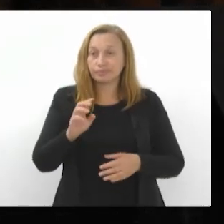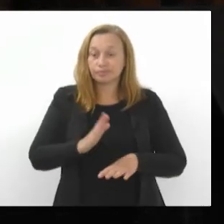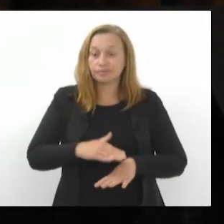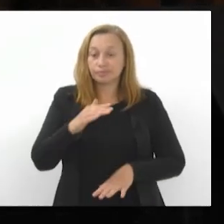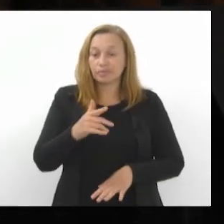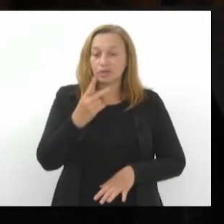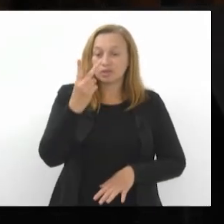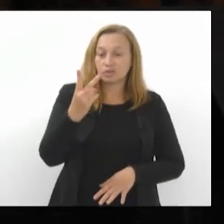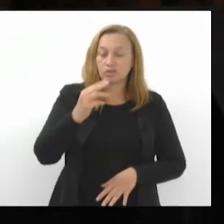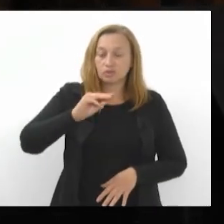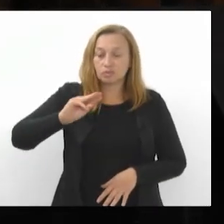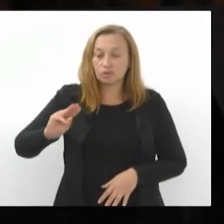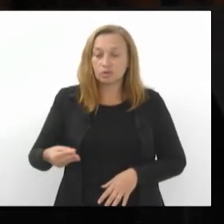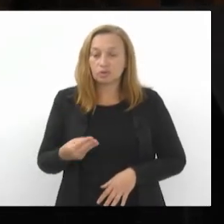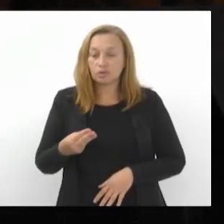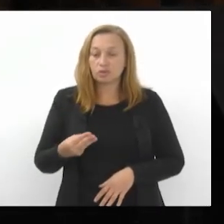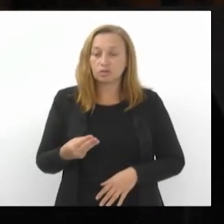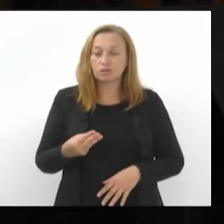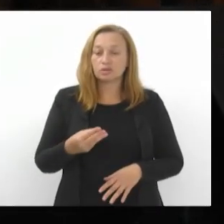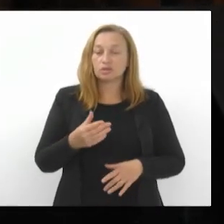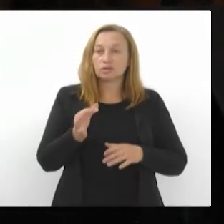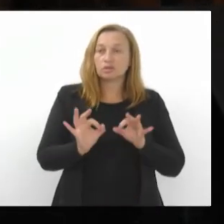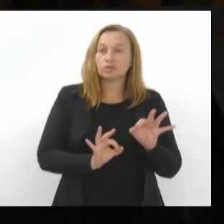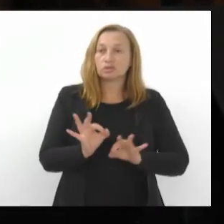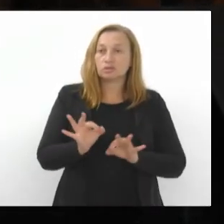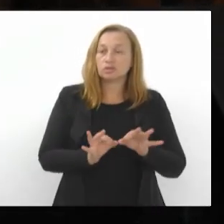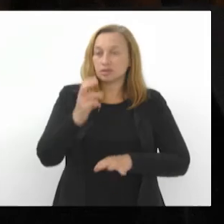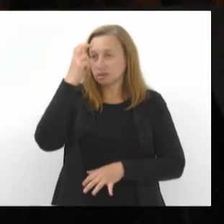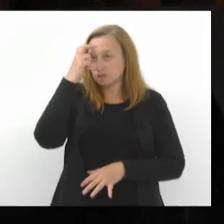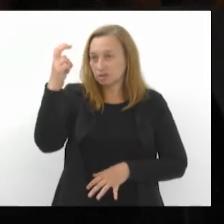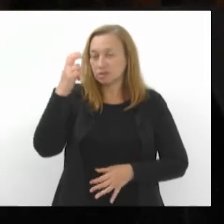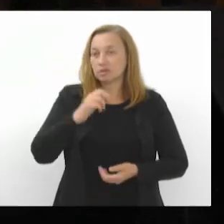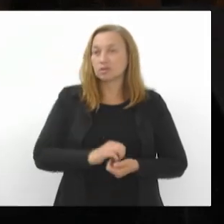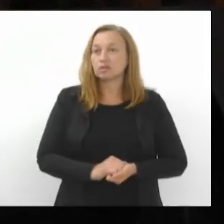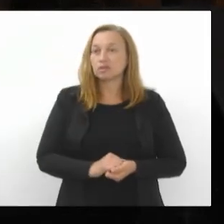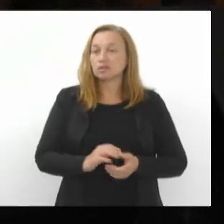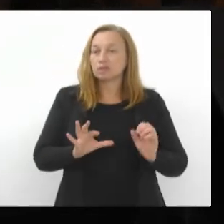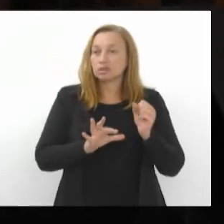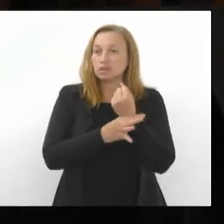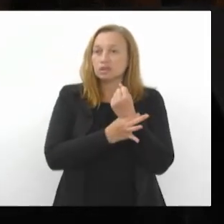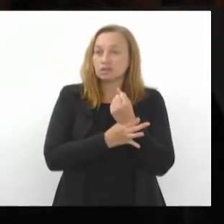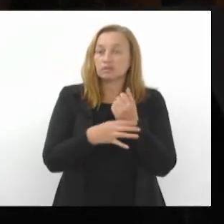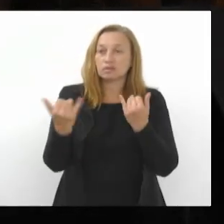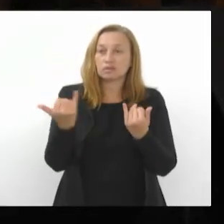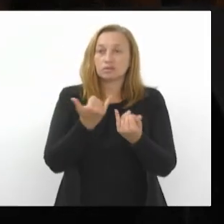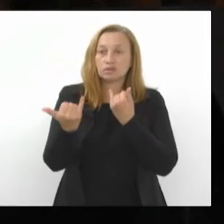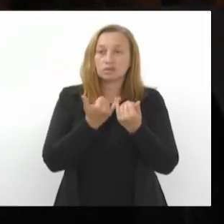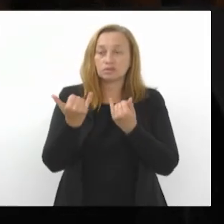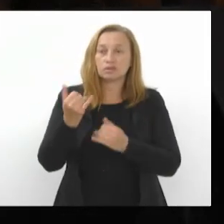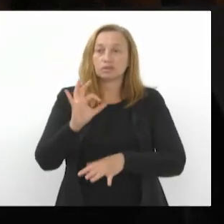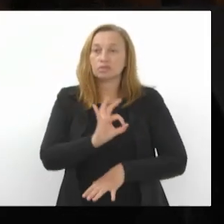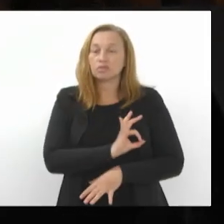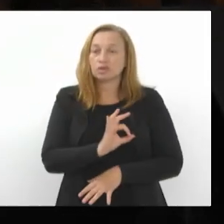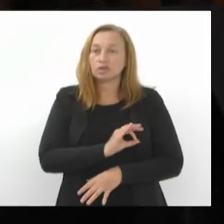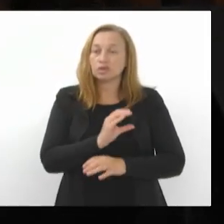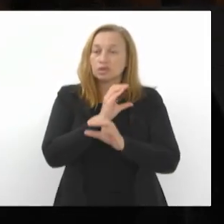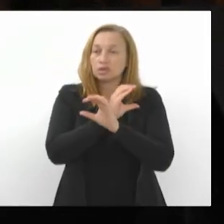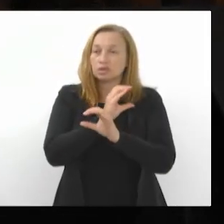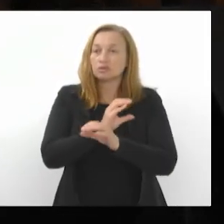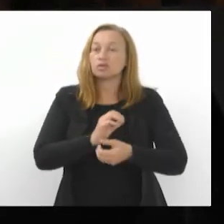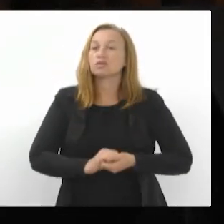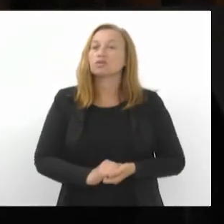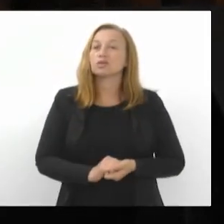2 milhões para o Programa de Inteligência e Segurança da Informação da Polícia Civil. Ou